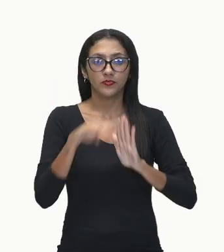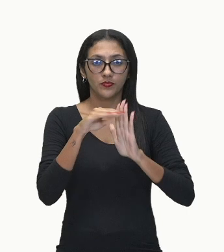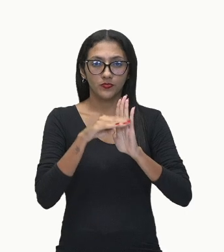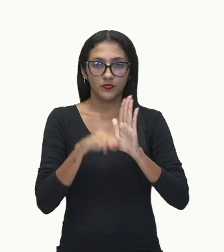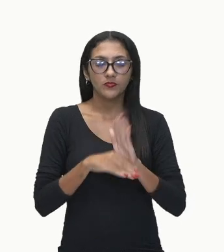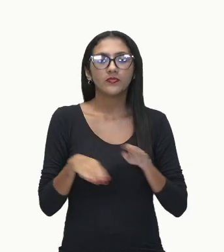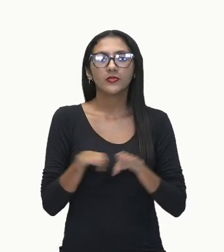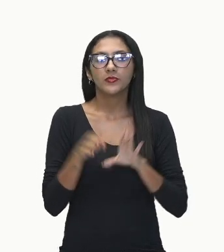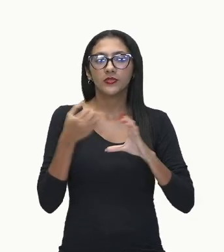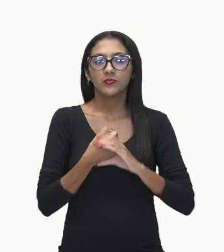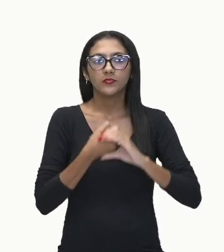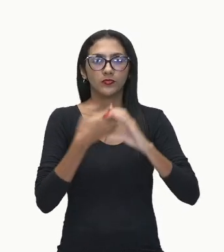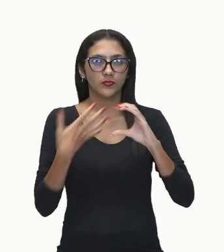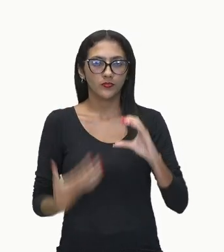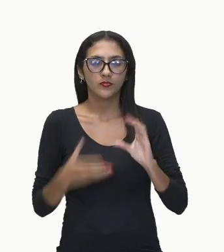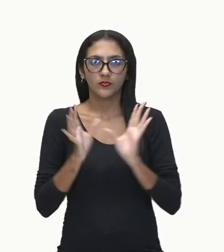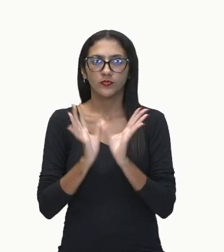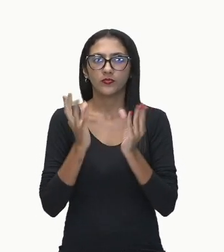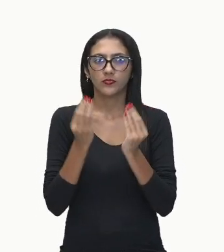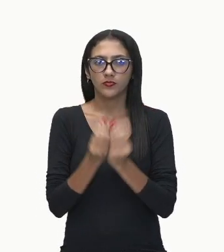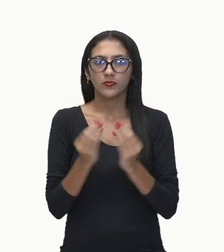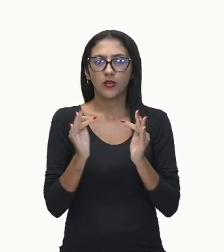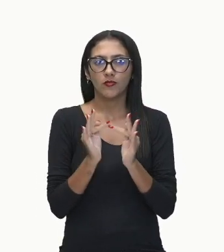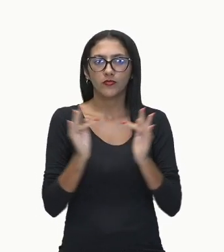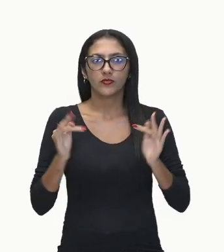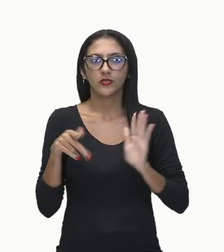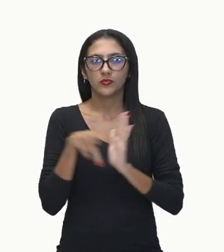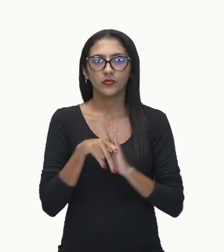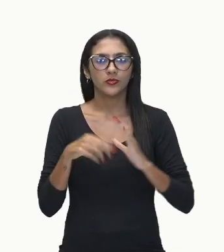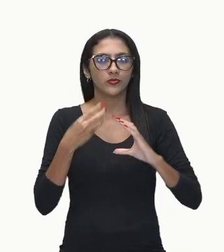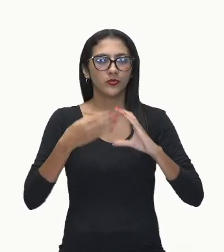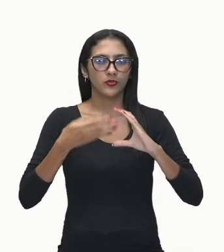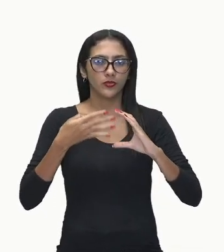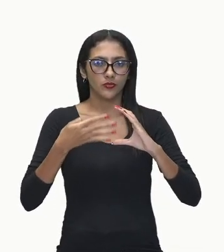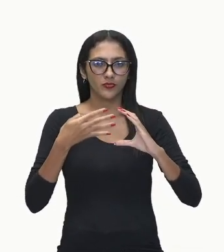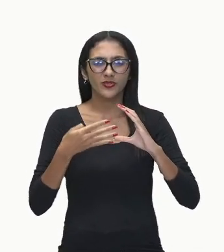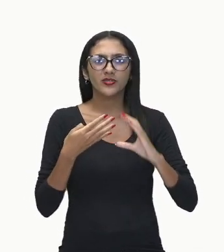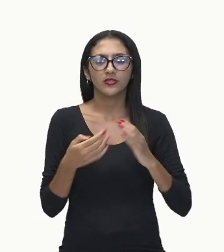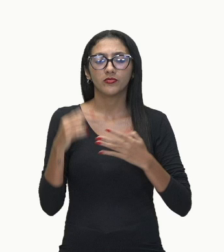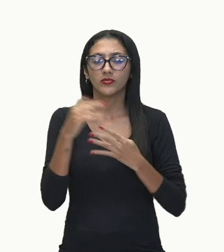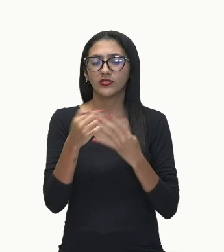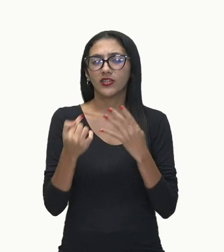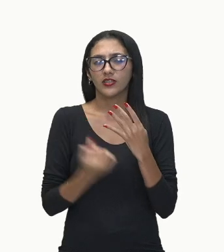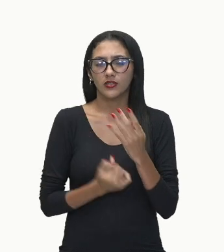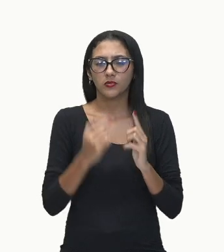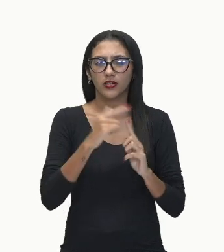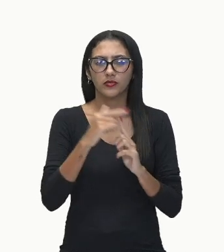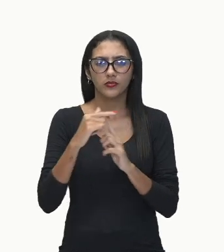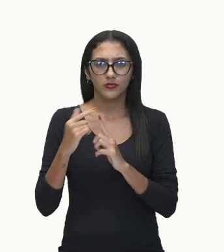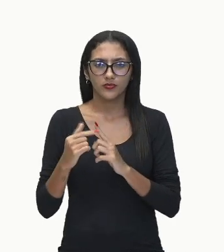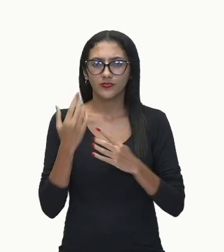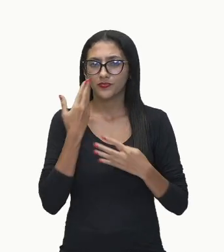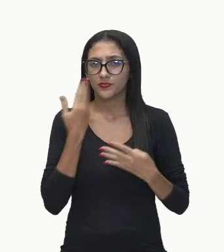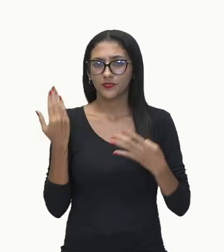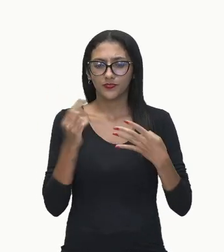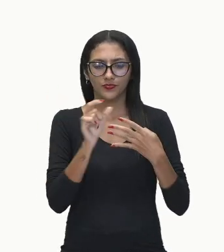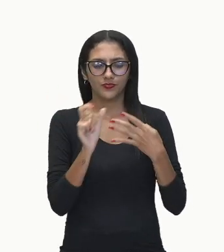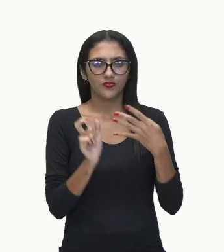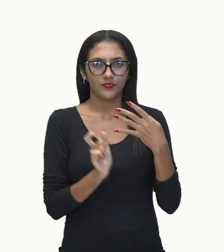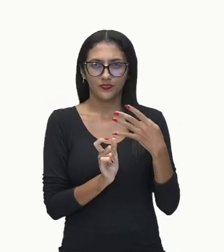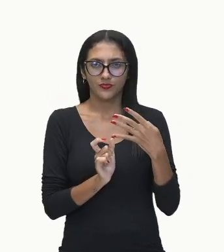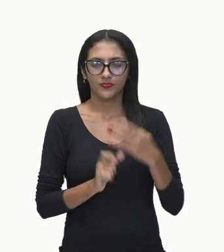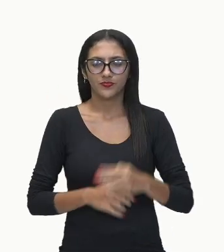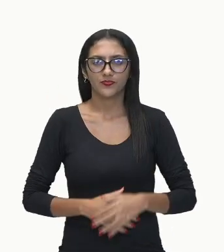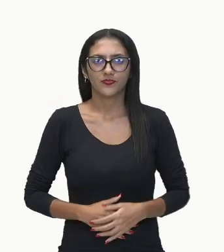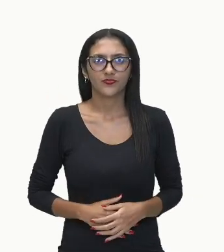definição, classificação dos compostos da função hidrocarbonetos alcadienos, ciclanos, ciclenos e